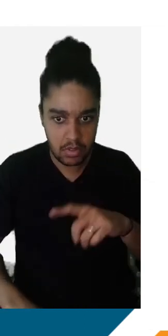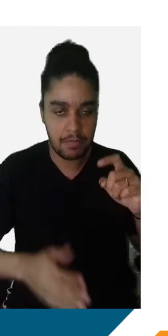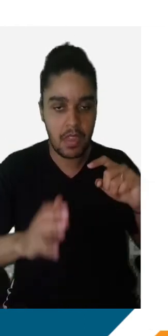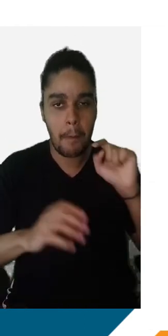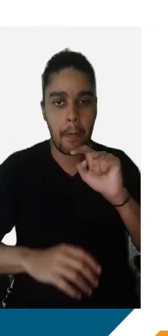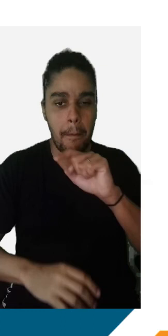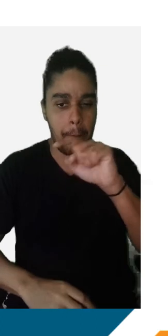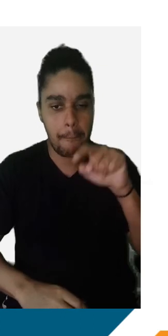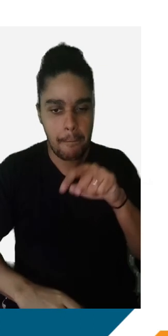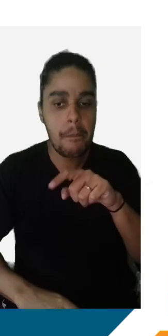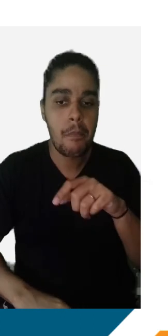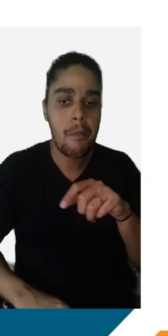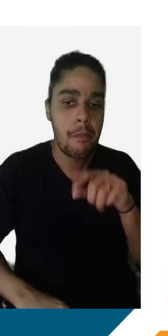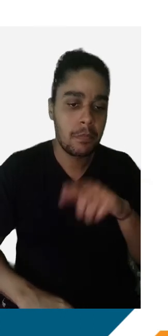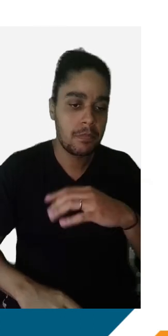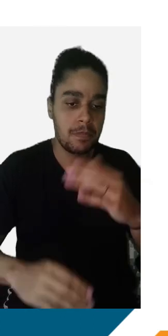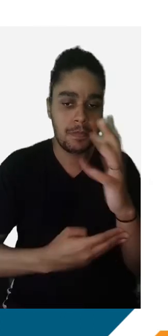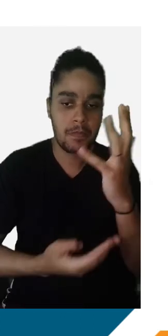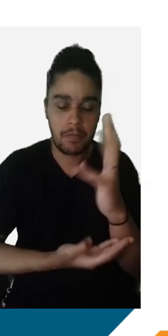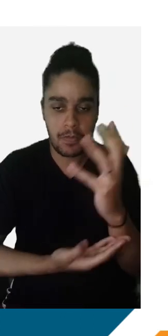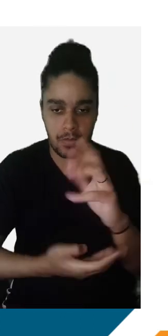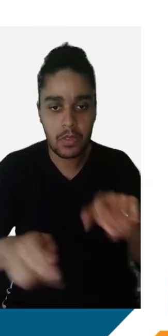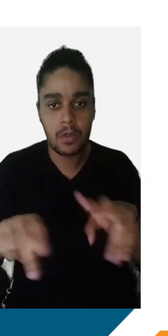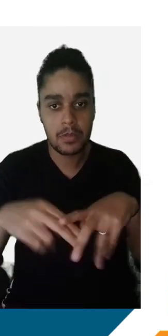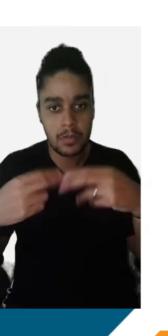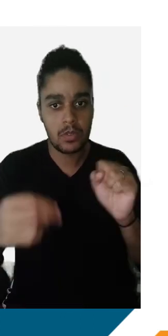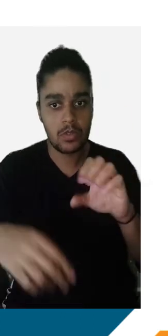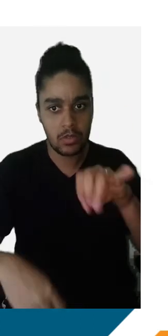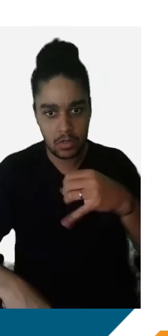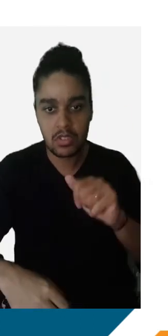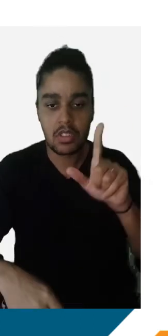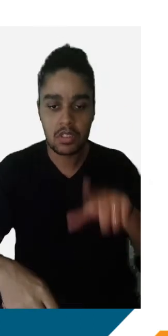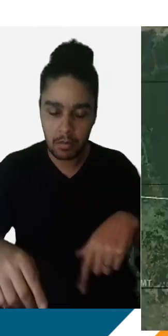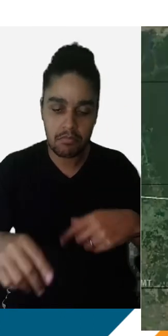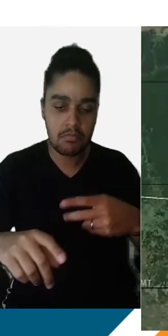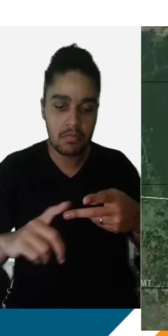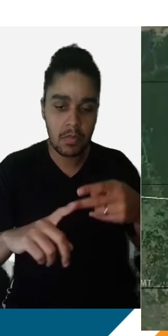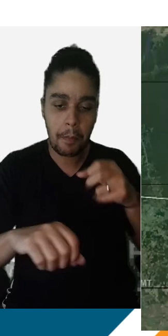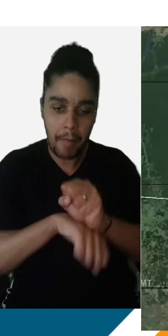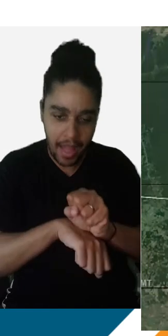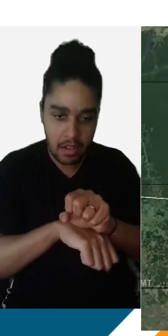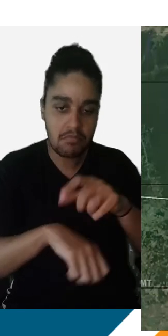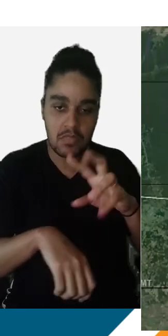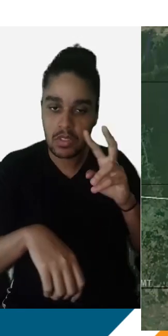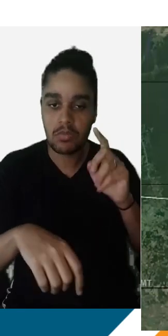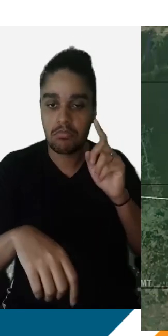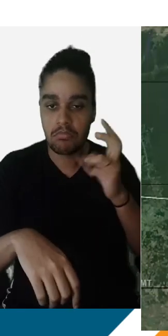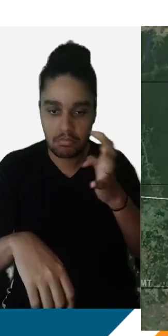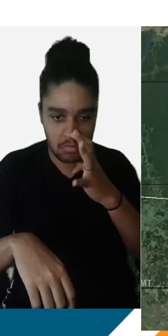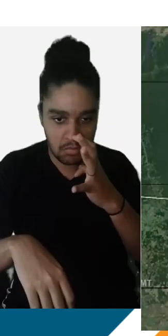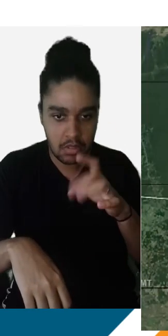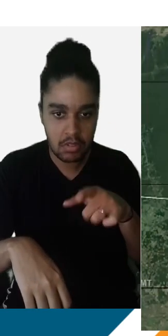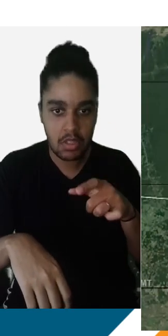né, pontilhado, o desmatamento ali causado pela expansão da soja. Vocês podem dar um pause para analisar, beleza? Aí a região do